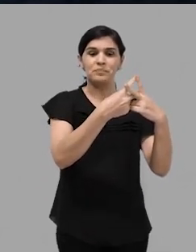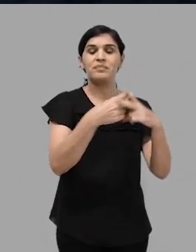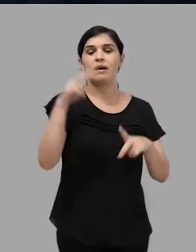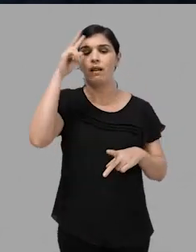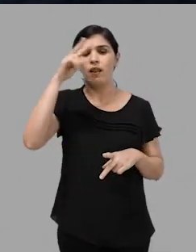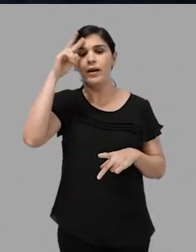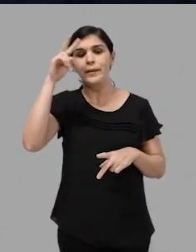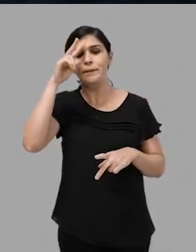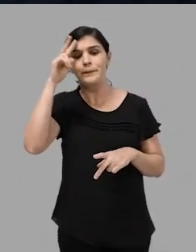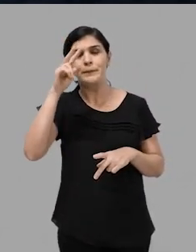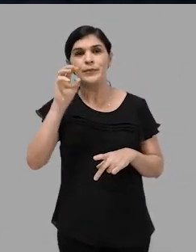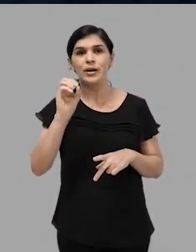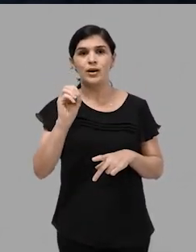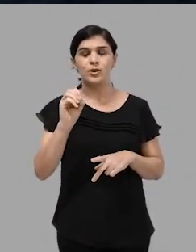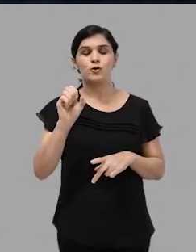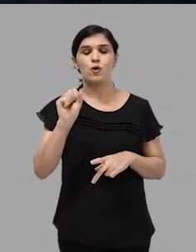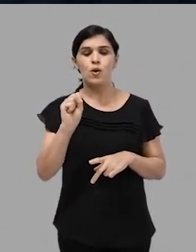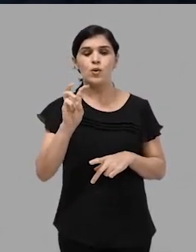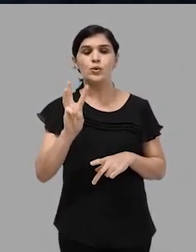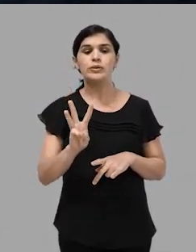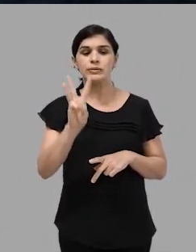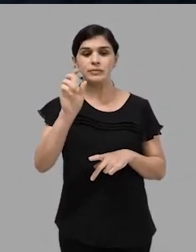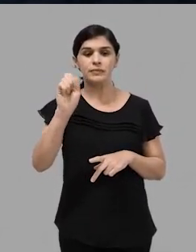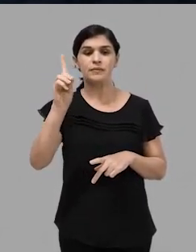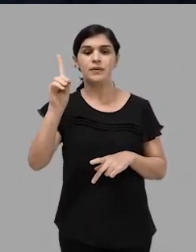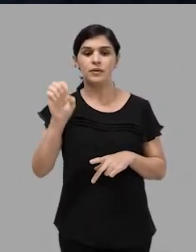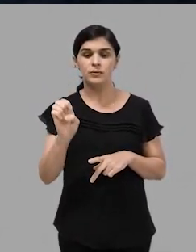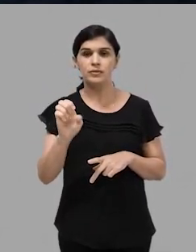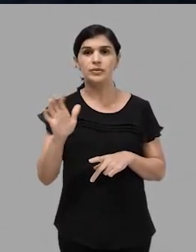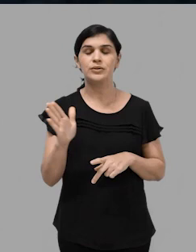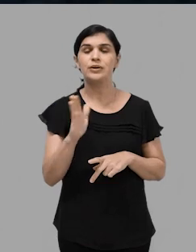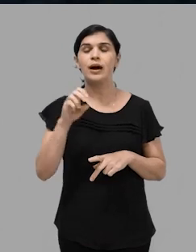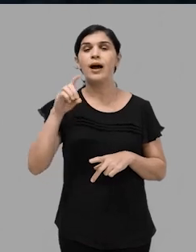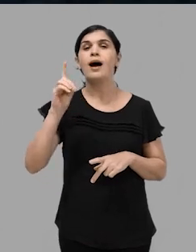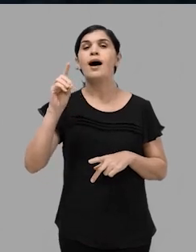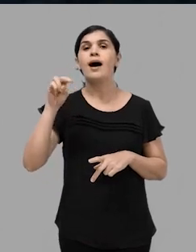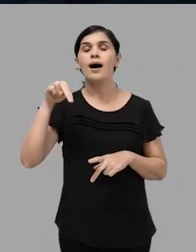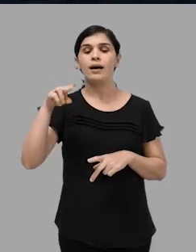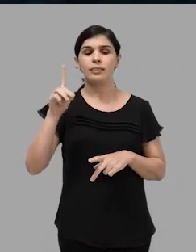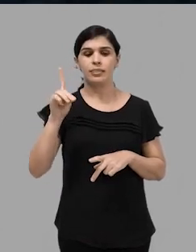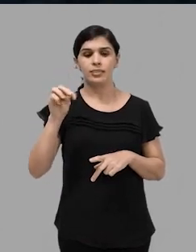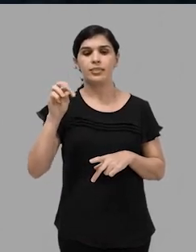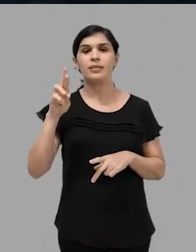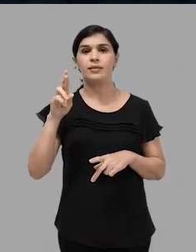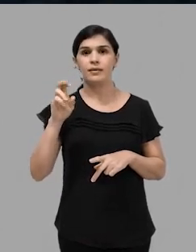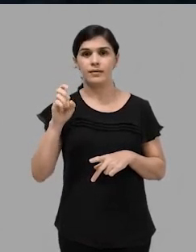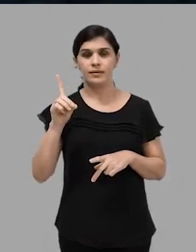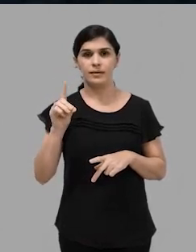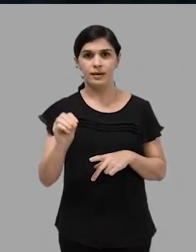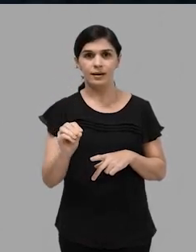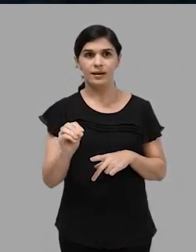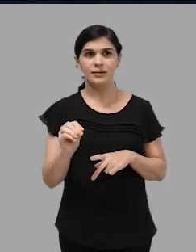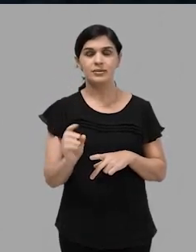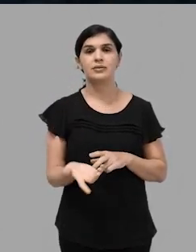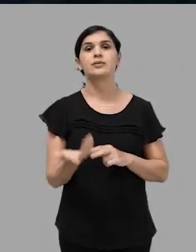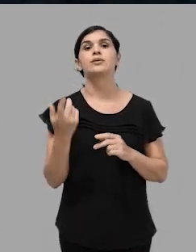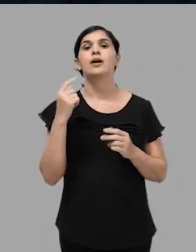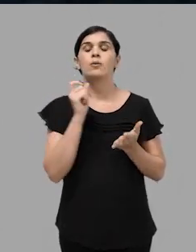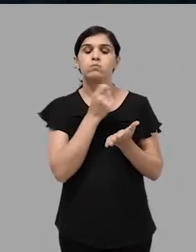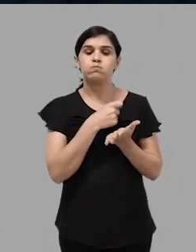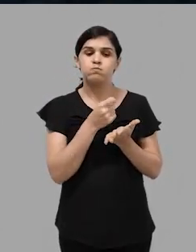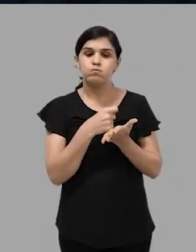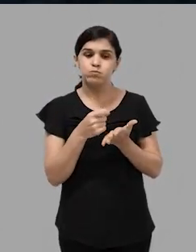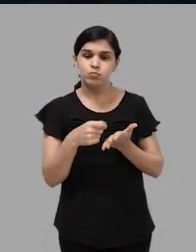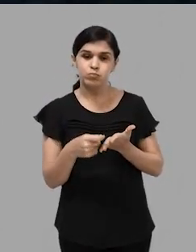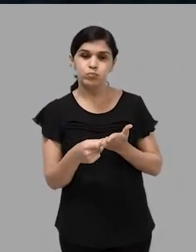Então aqui a gente já tem uma contextualização. Mas, Cacau, modernismo não faz parte do primeiro ano. Sim, mas isso aí não te impede